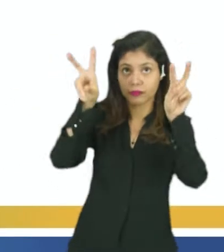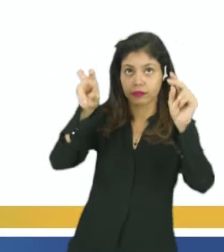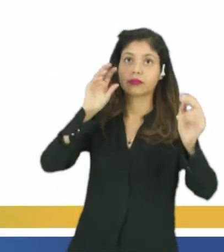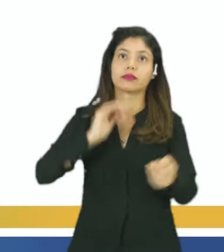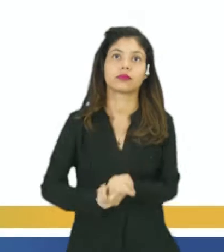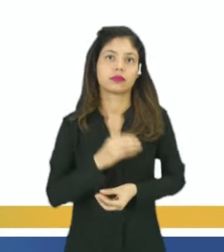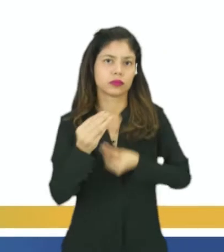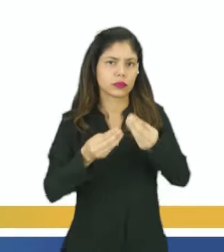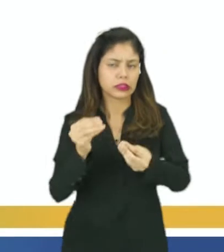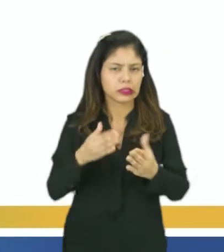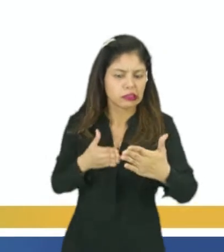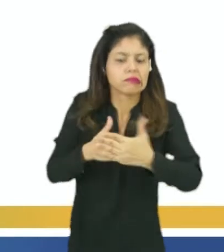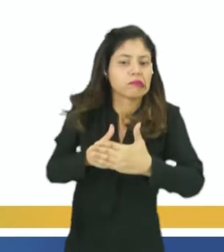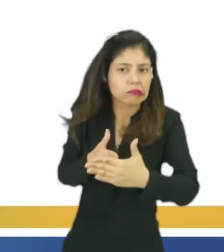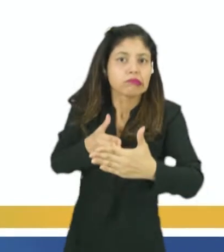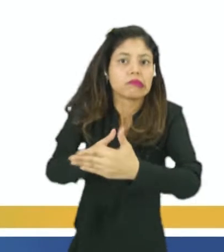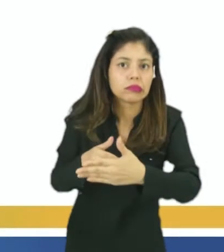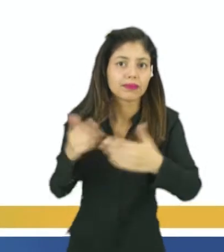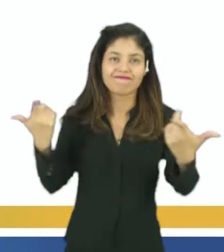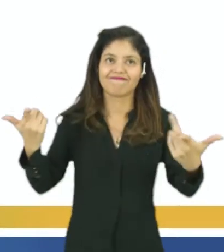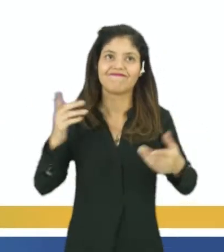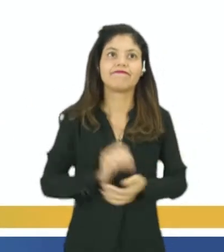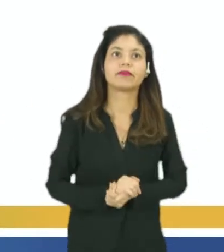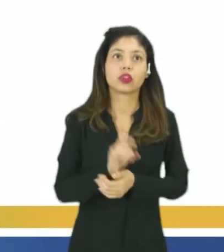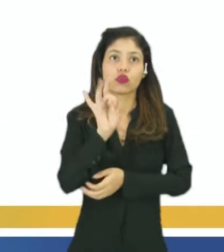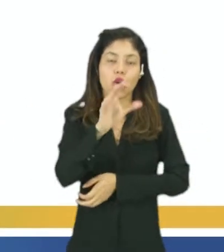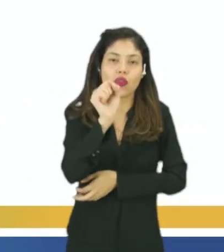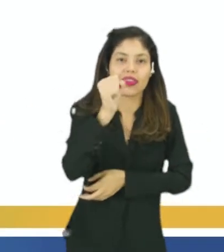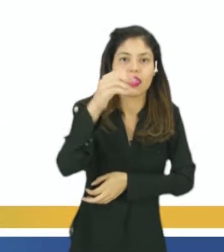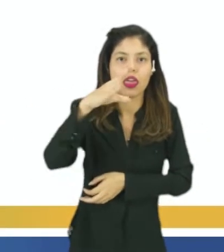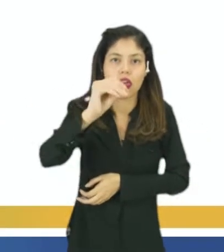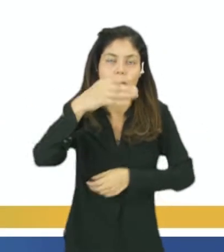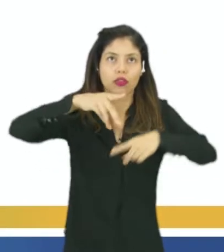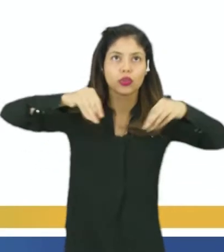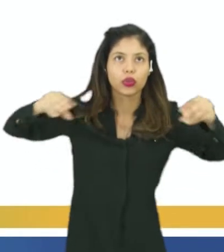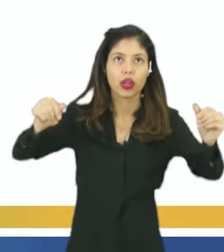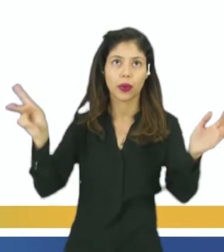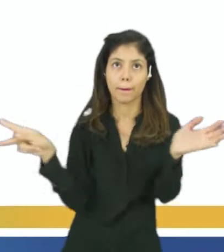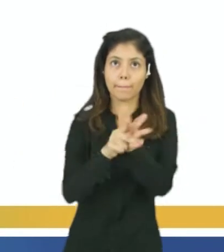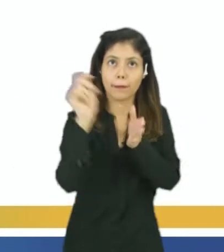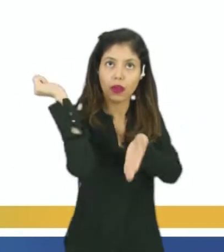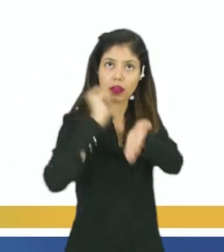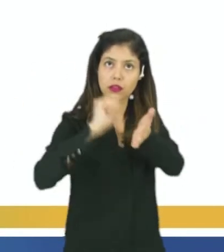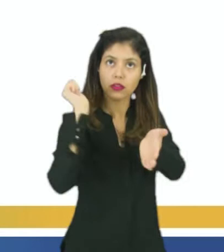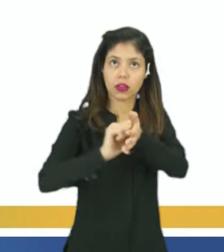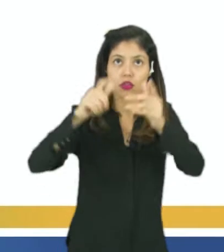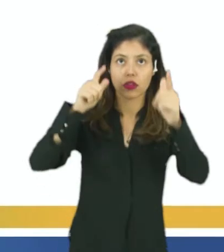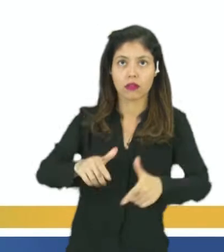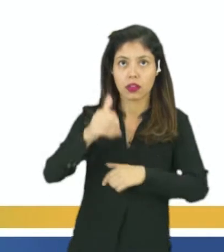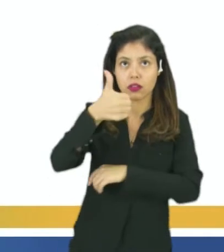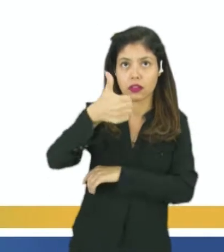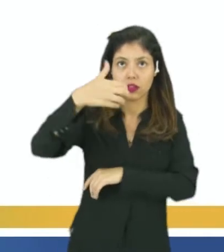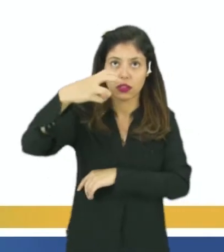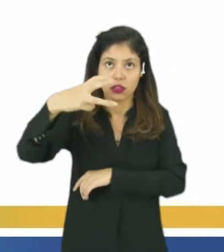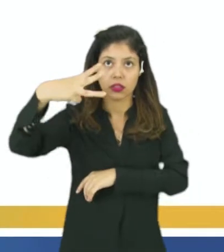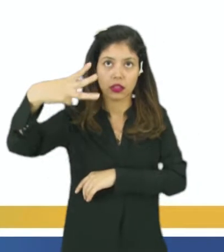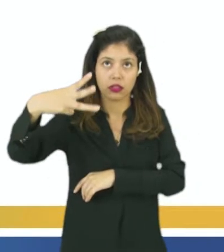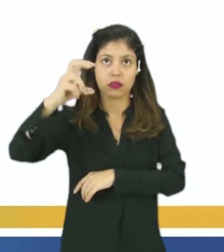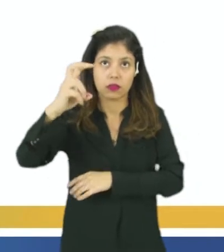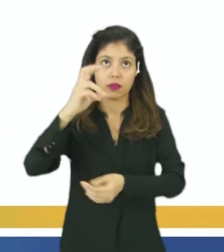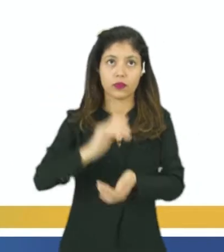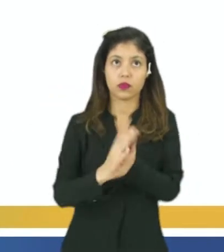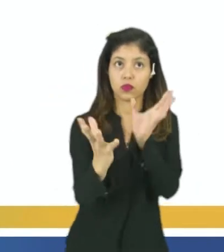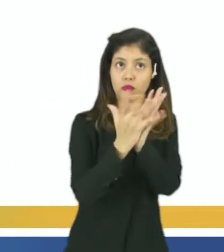territórios titulados é muito limitado. Apenas 80 territórios titulados, onde vivem 135